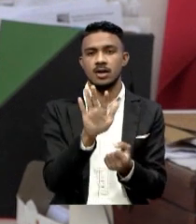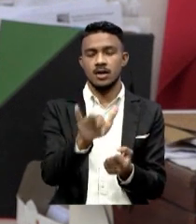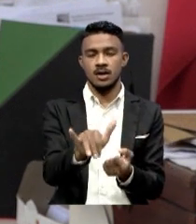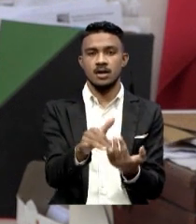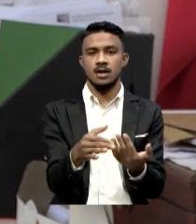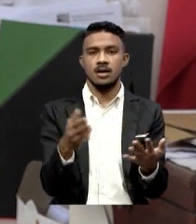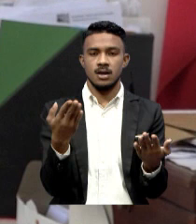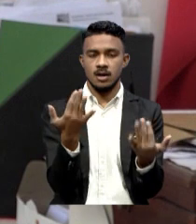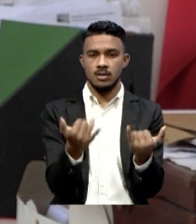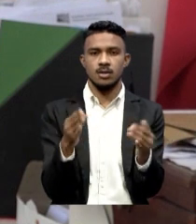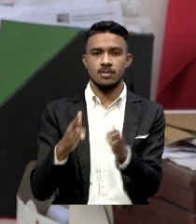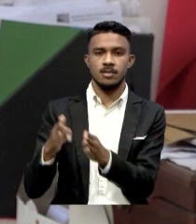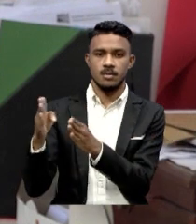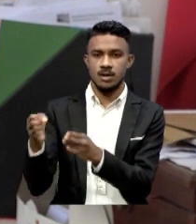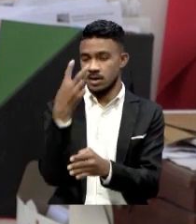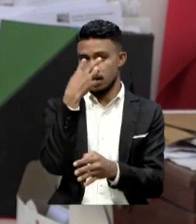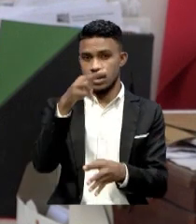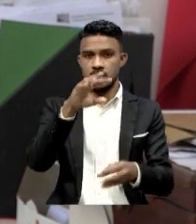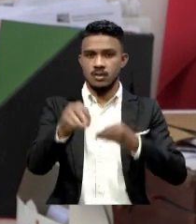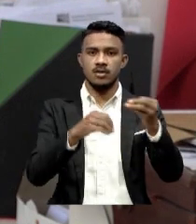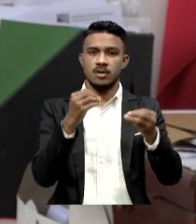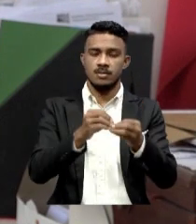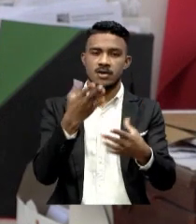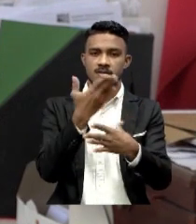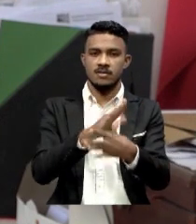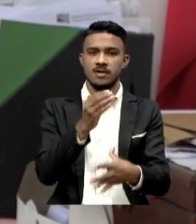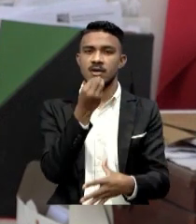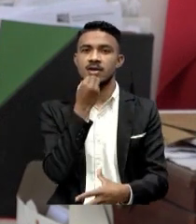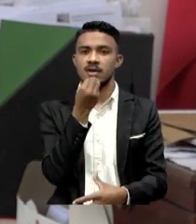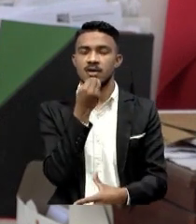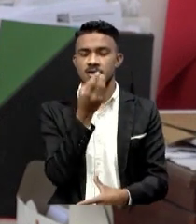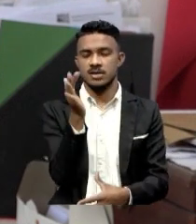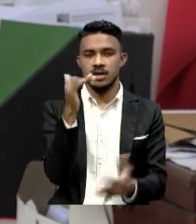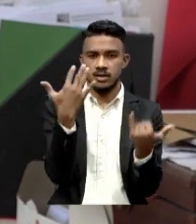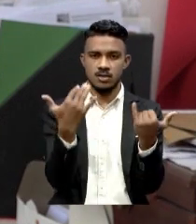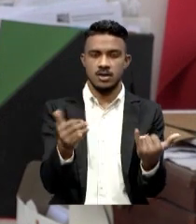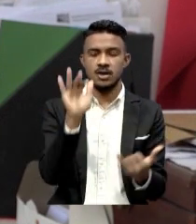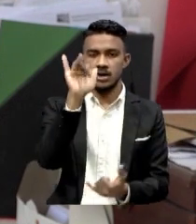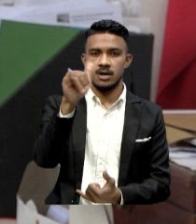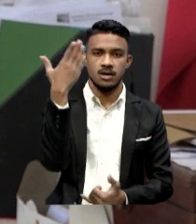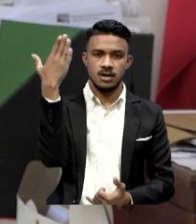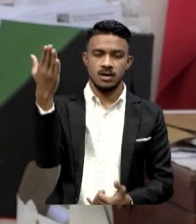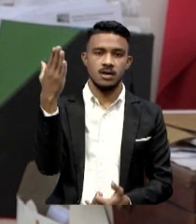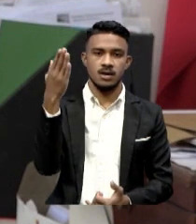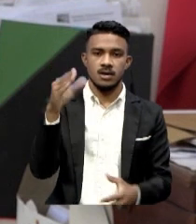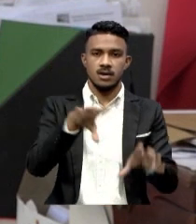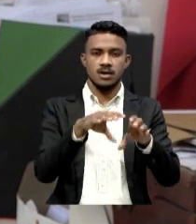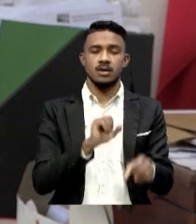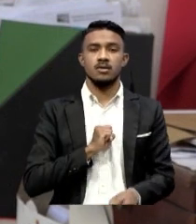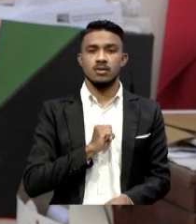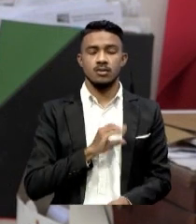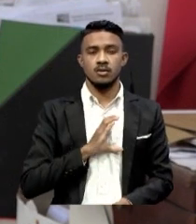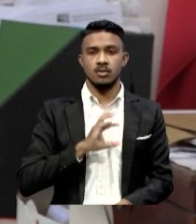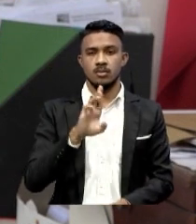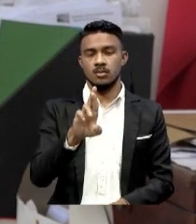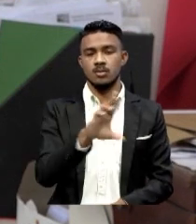preparado, portanto atu hare kona ba cesta básica. Pa mania agora sira hela suku komoro. E suku ida mo ke elixano, sira tem bo, ba fote